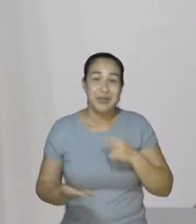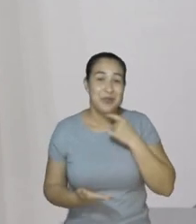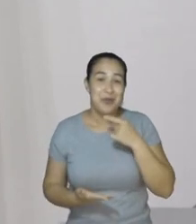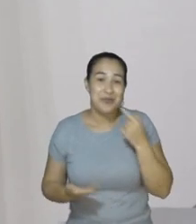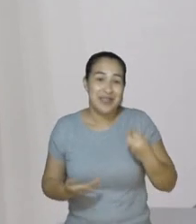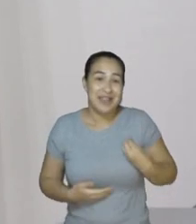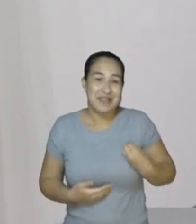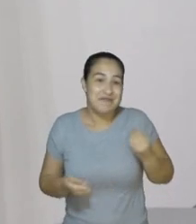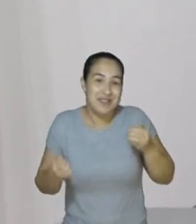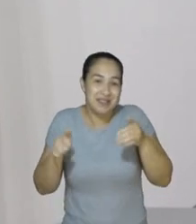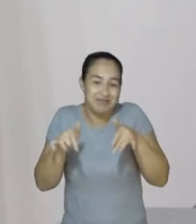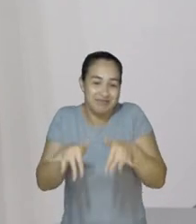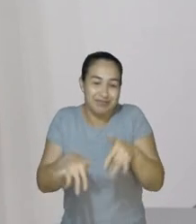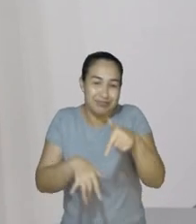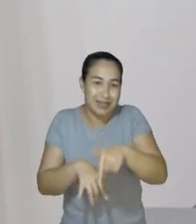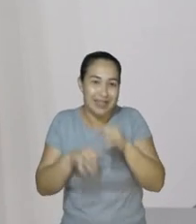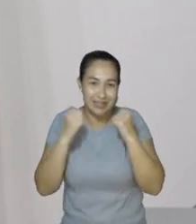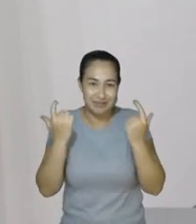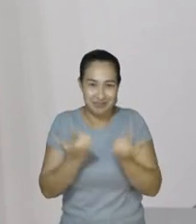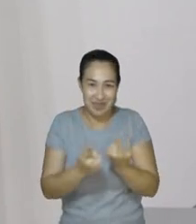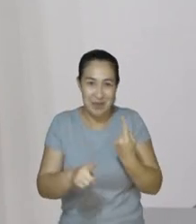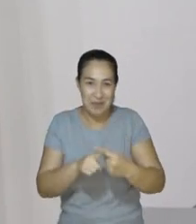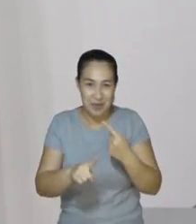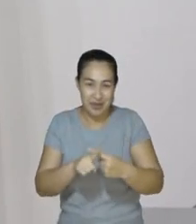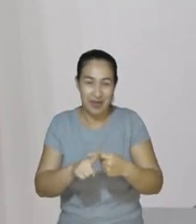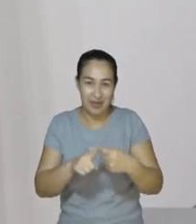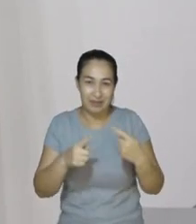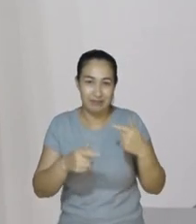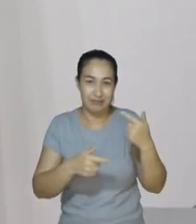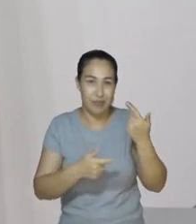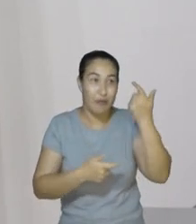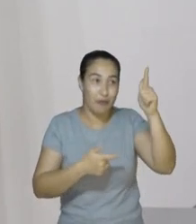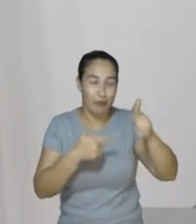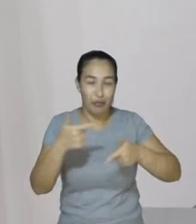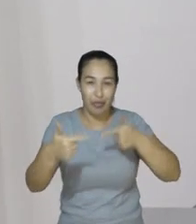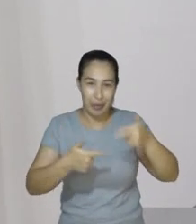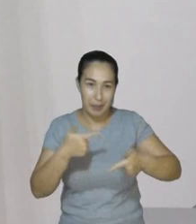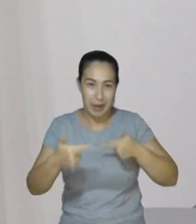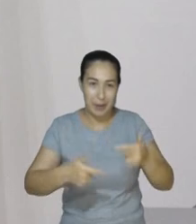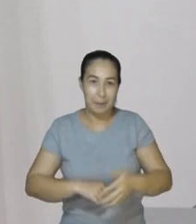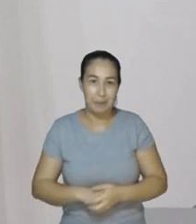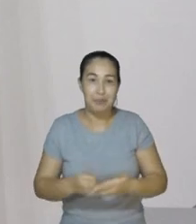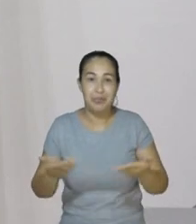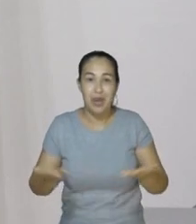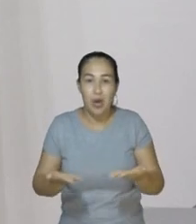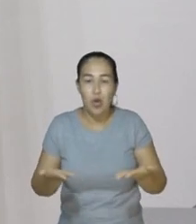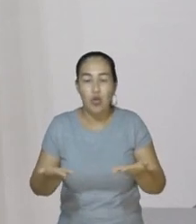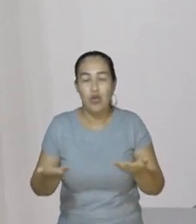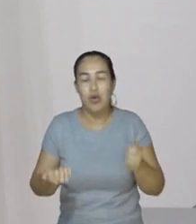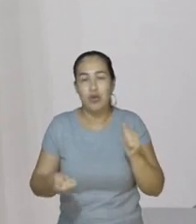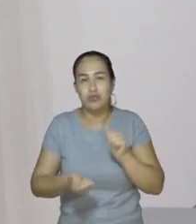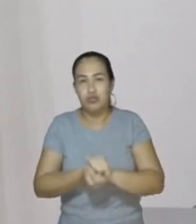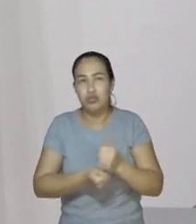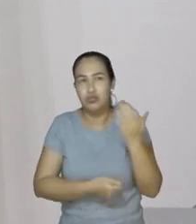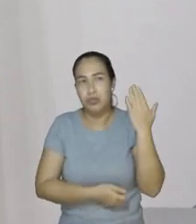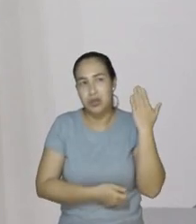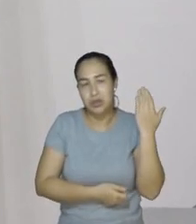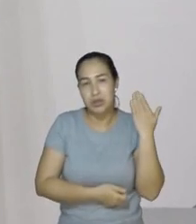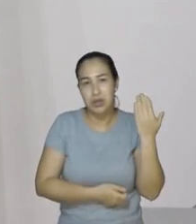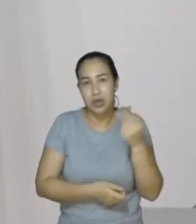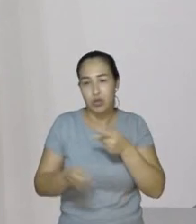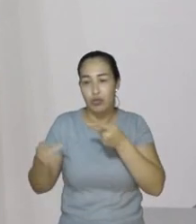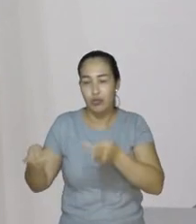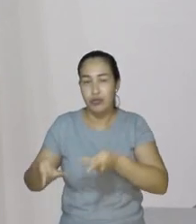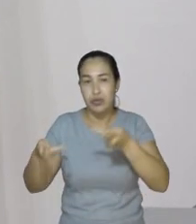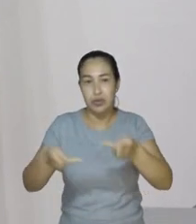conosco aqui devido à sua agenda. E nós estamos numa caminhada. Tivemos recentemente visitando 3 países da